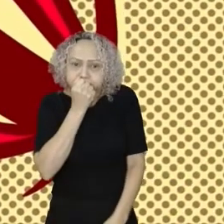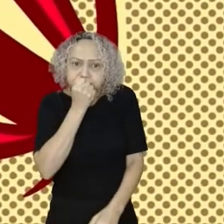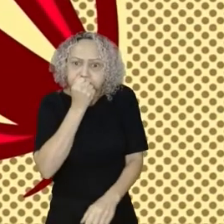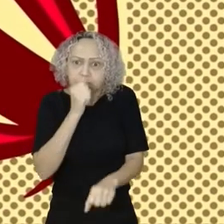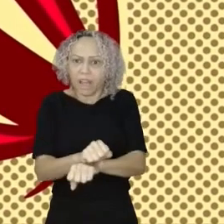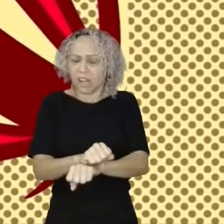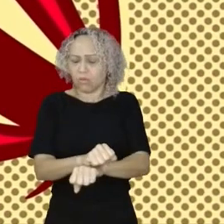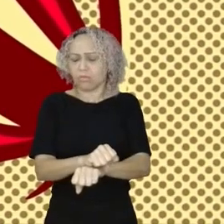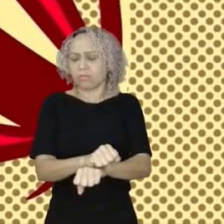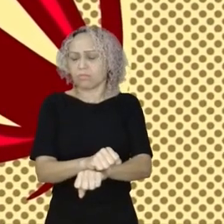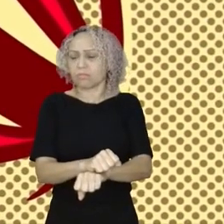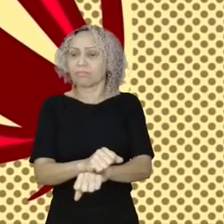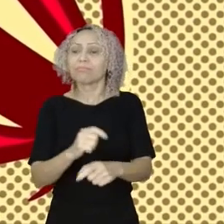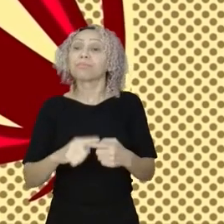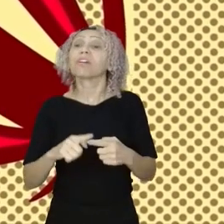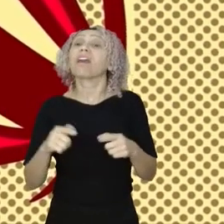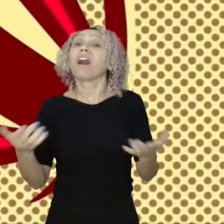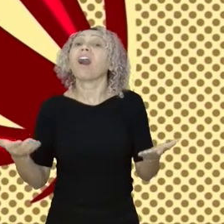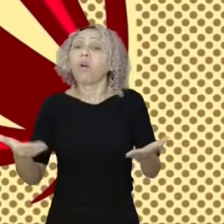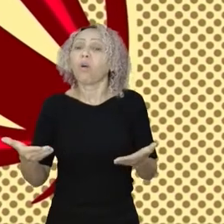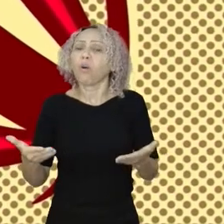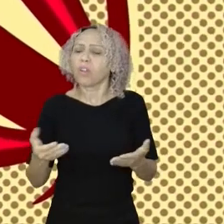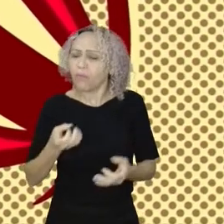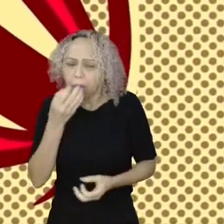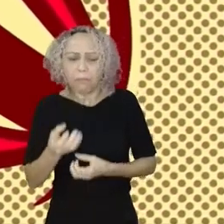agora eu vou falar.